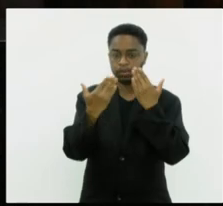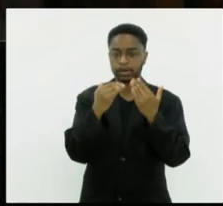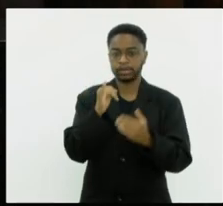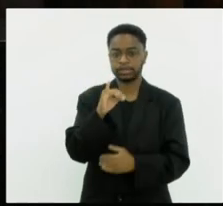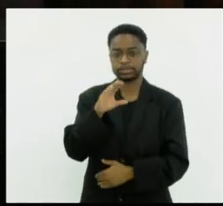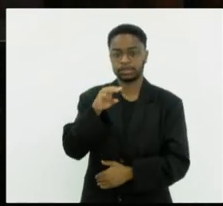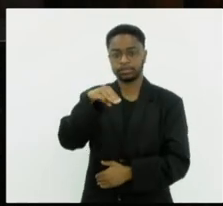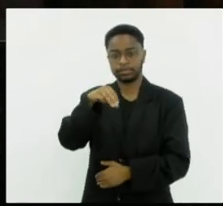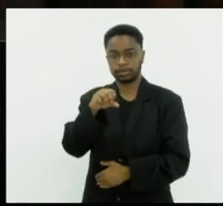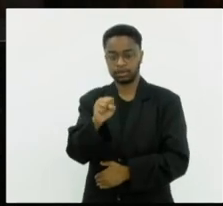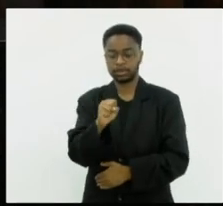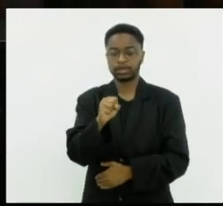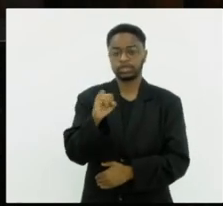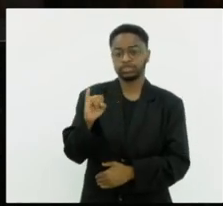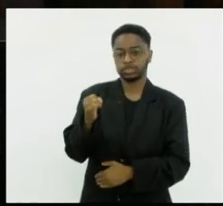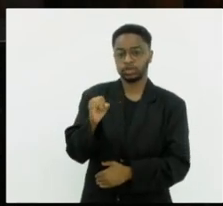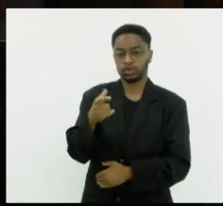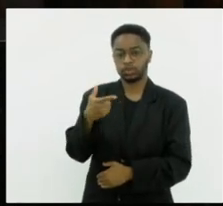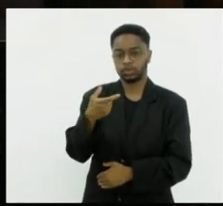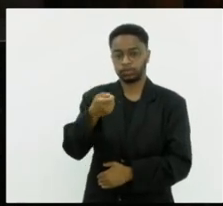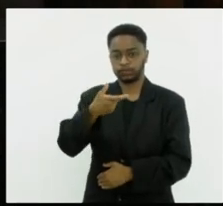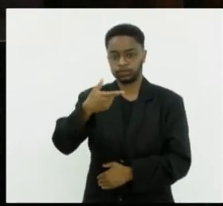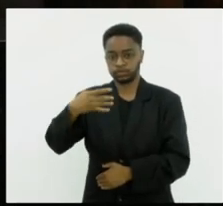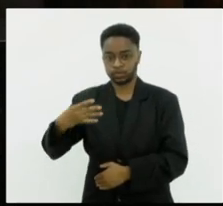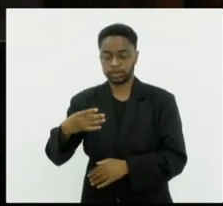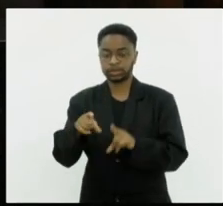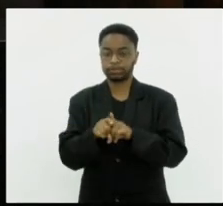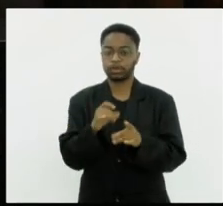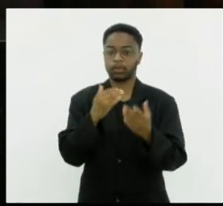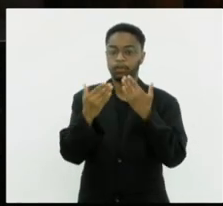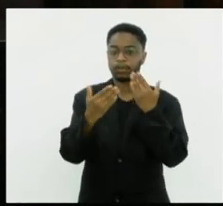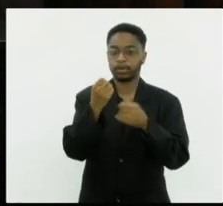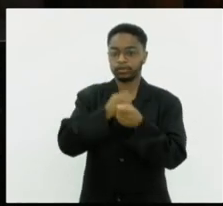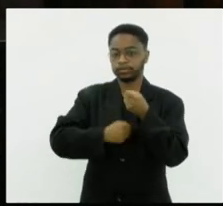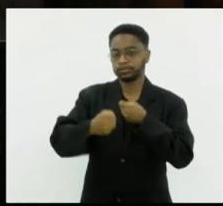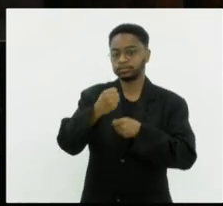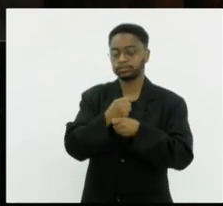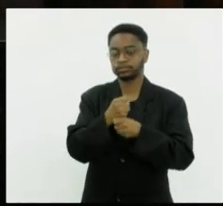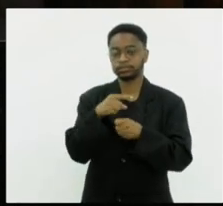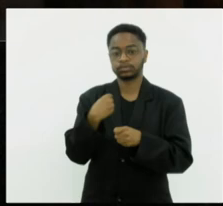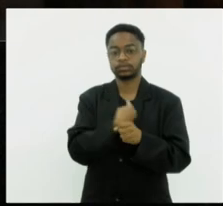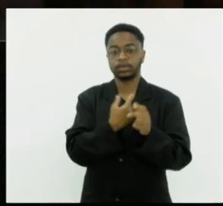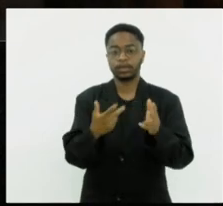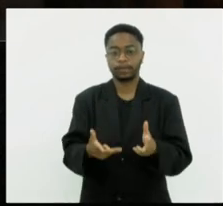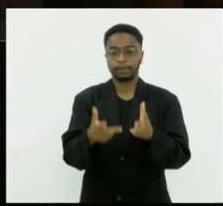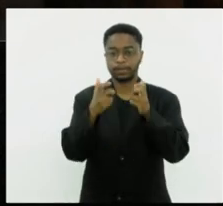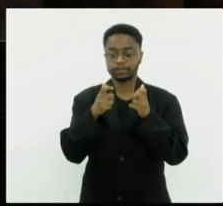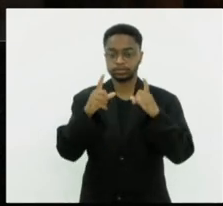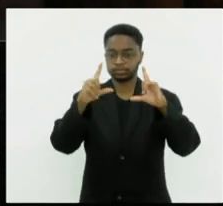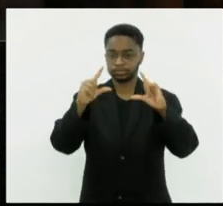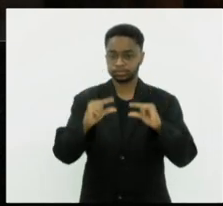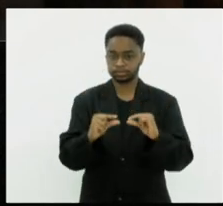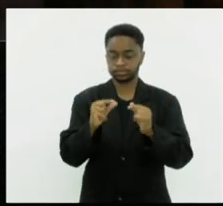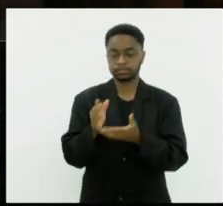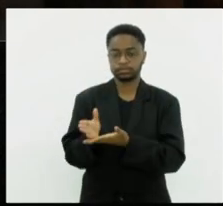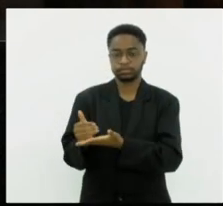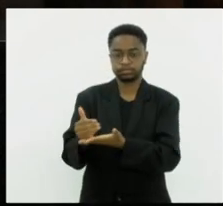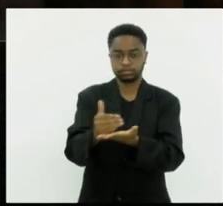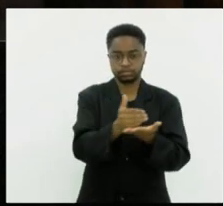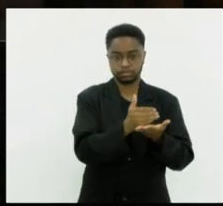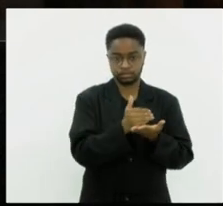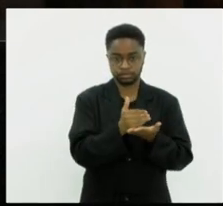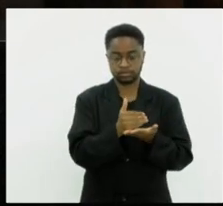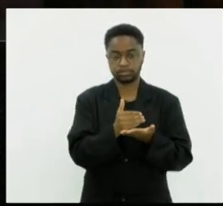mês de janeiro de 2024 com o mesmo mês do ano passado, observamos uma redução na arrecadação